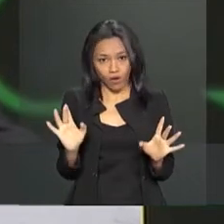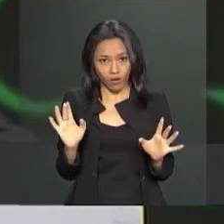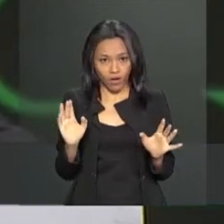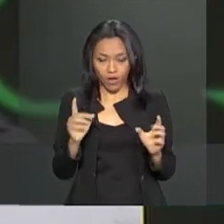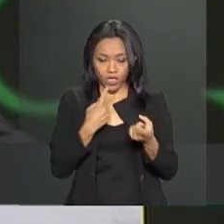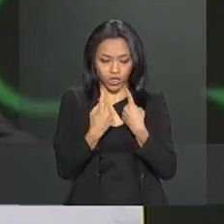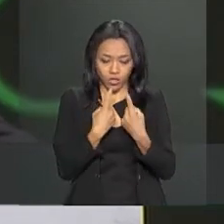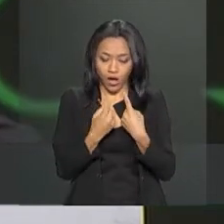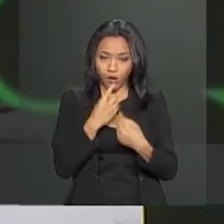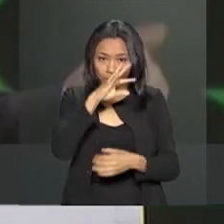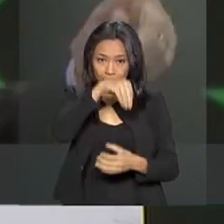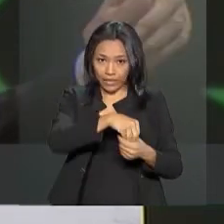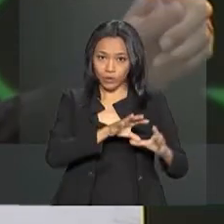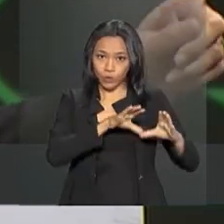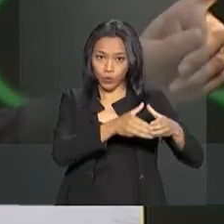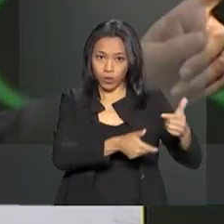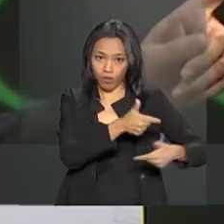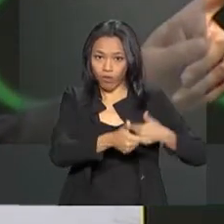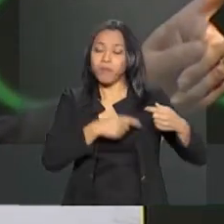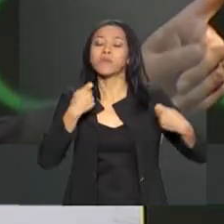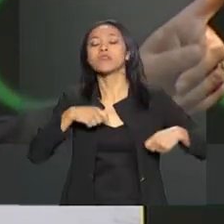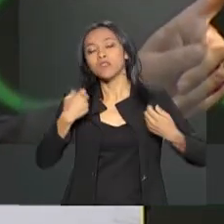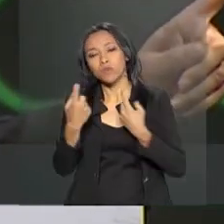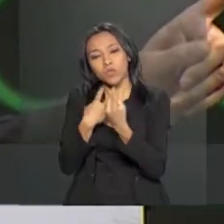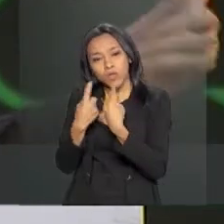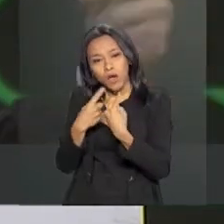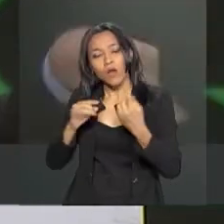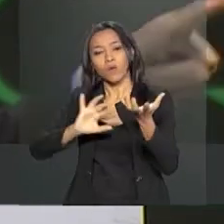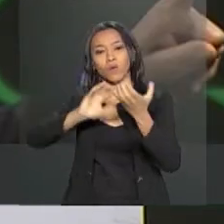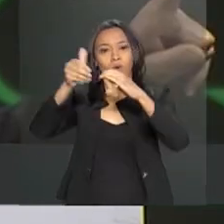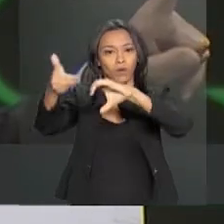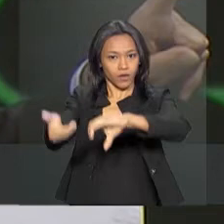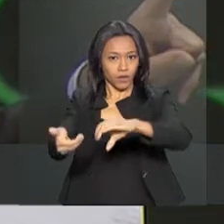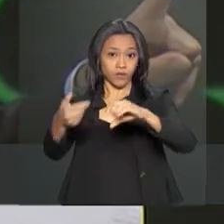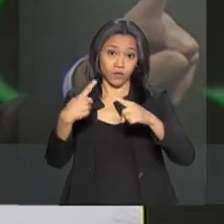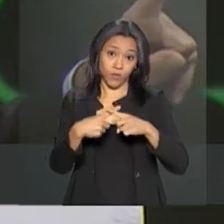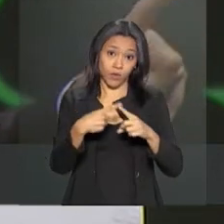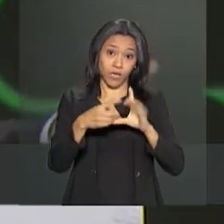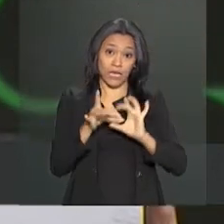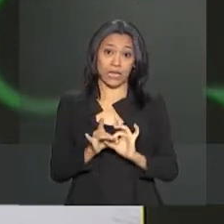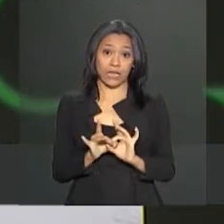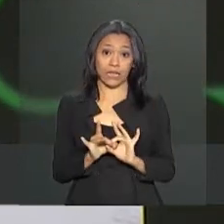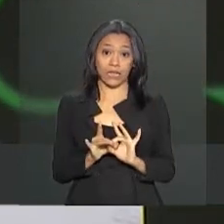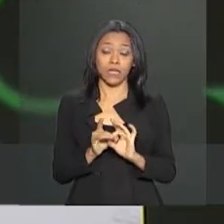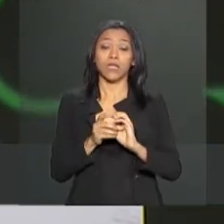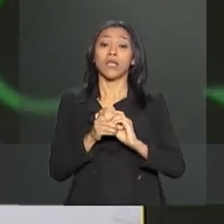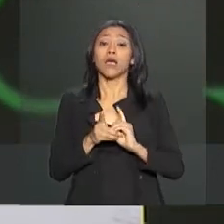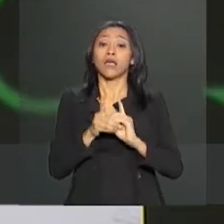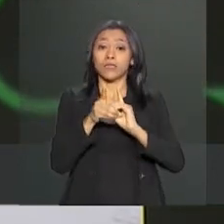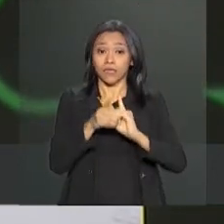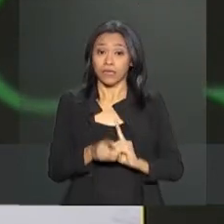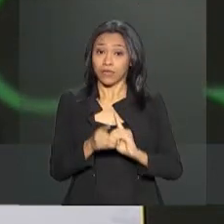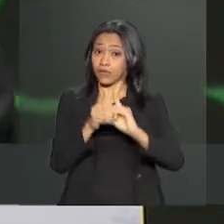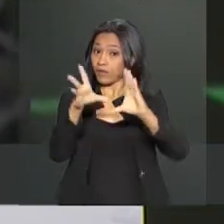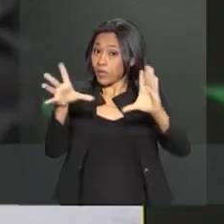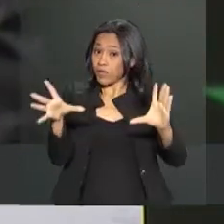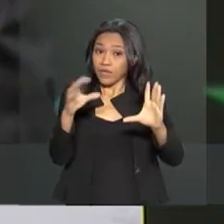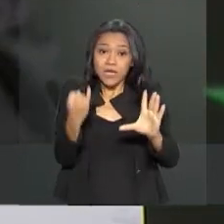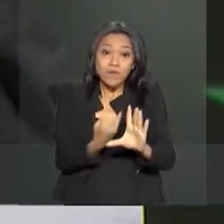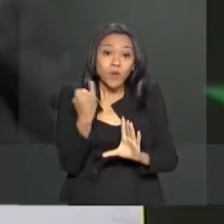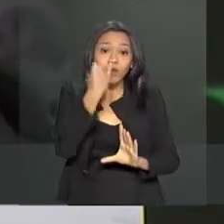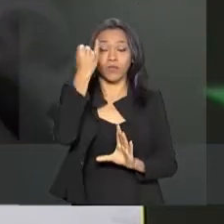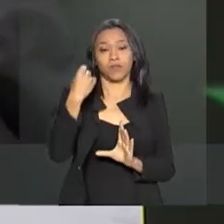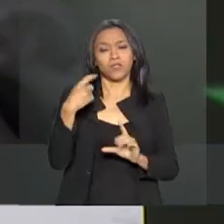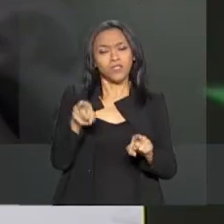É preciso o diálogo com o Congresso Nacional, que na democracia é fundamental, e é preciso o diálogo com